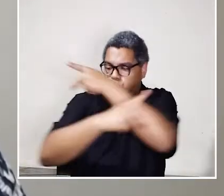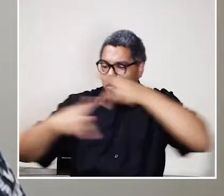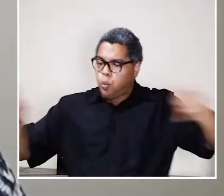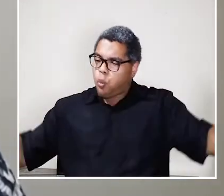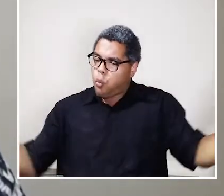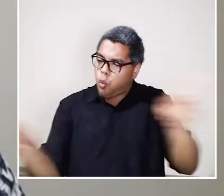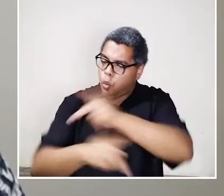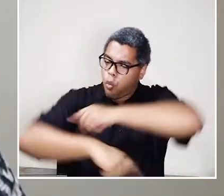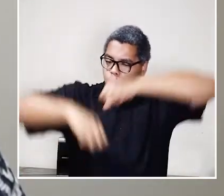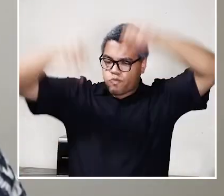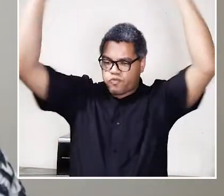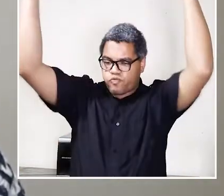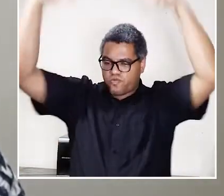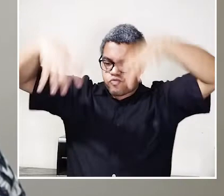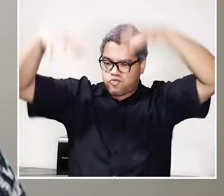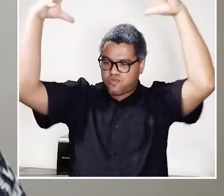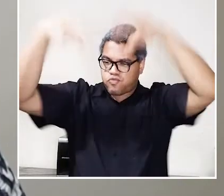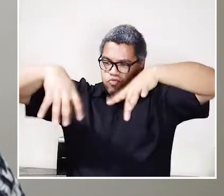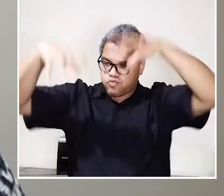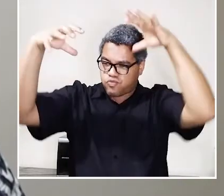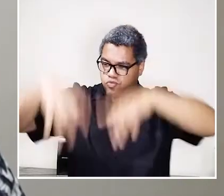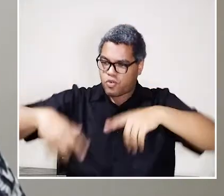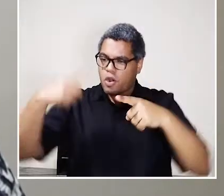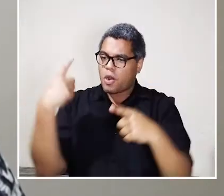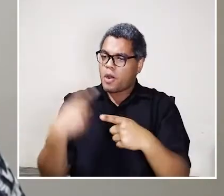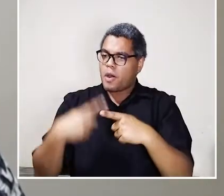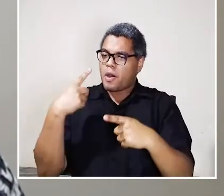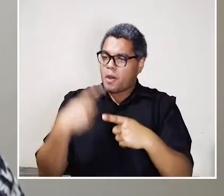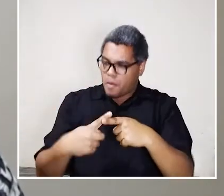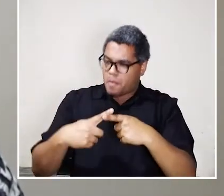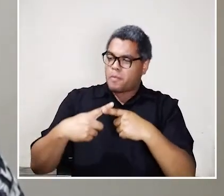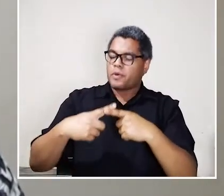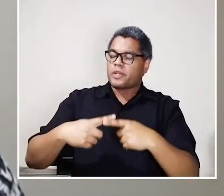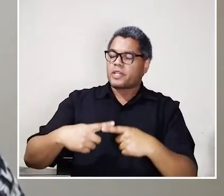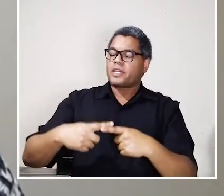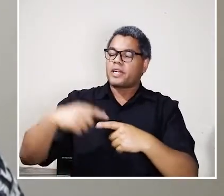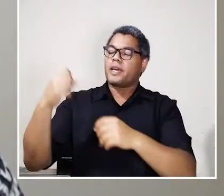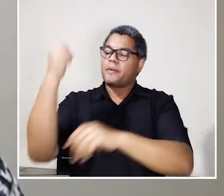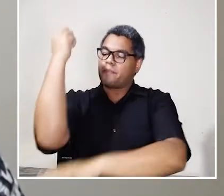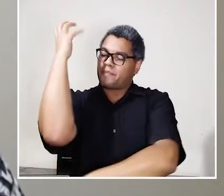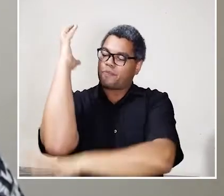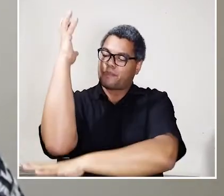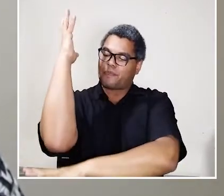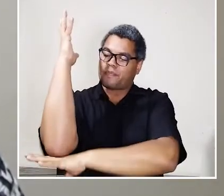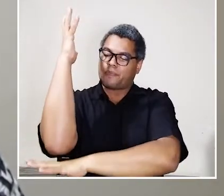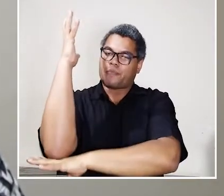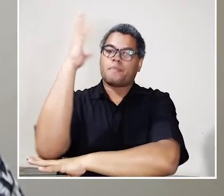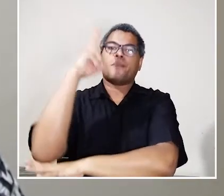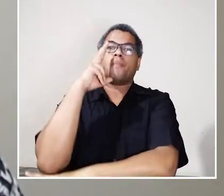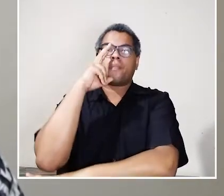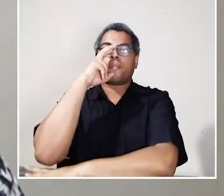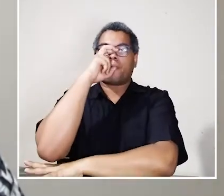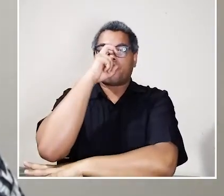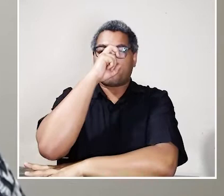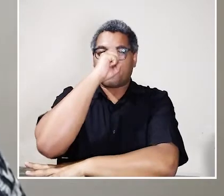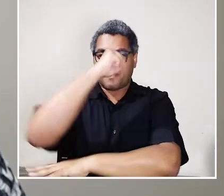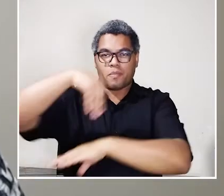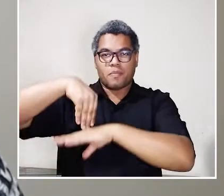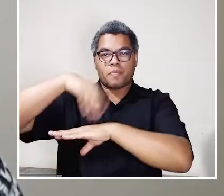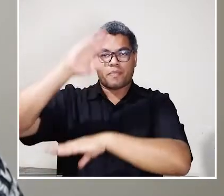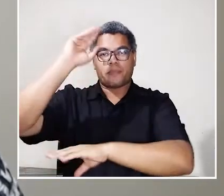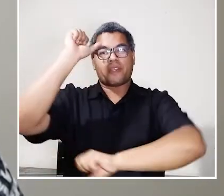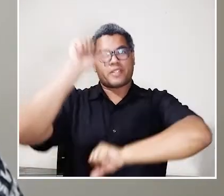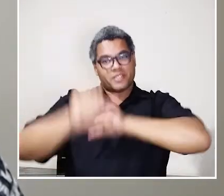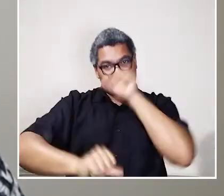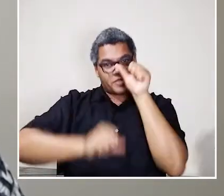se abaterão sobre ele, pois é no meio da batalha contra os elementos que o carvalho ganha suas fibras rijas e